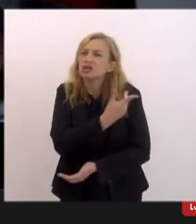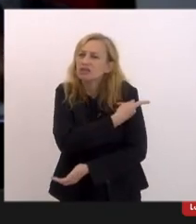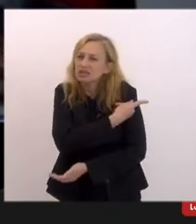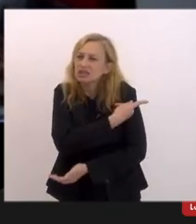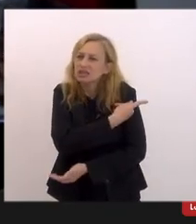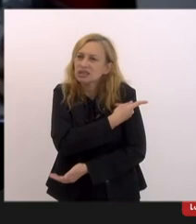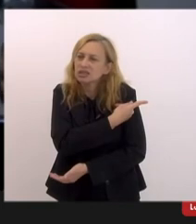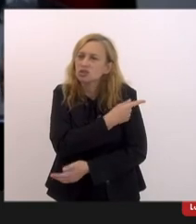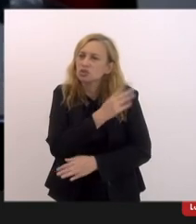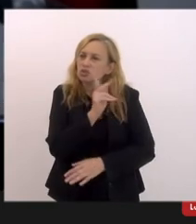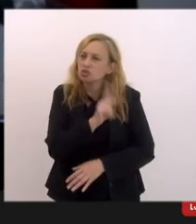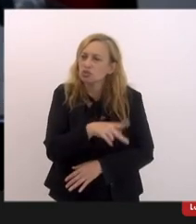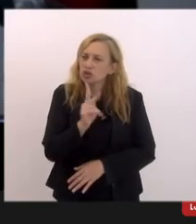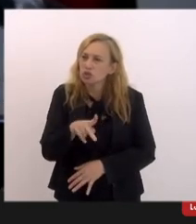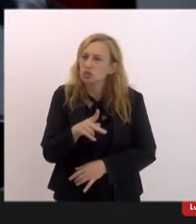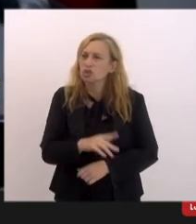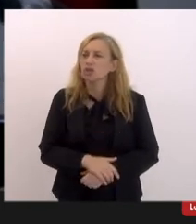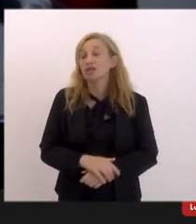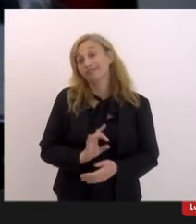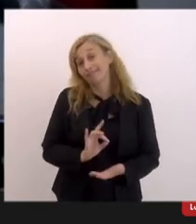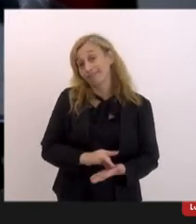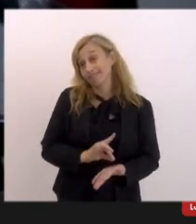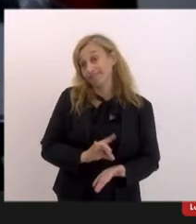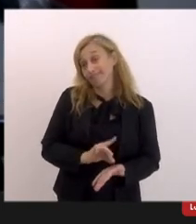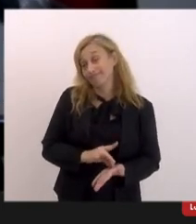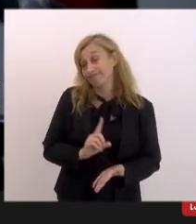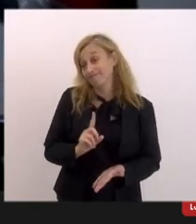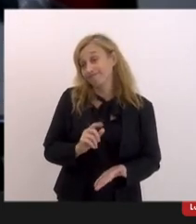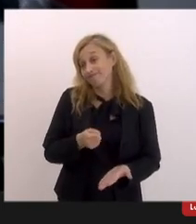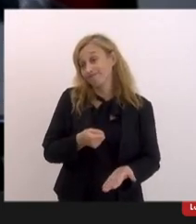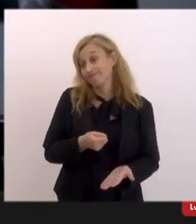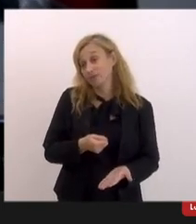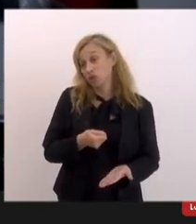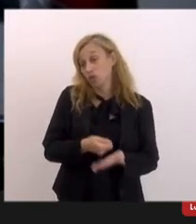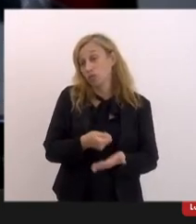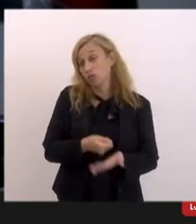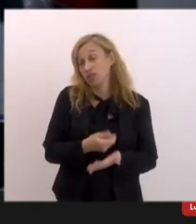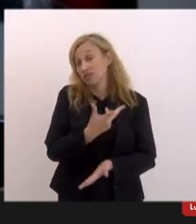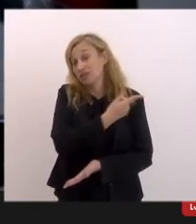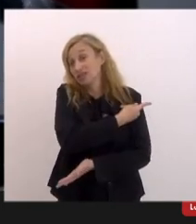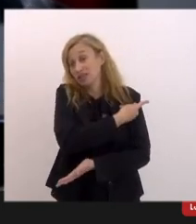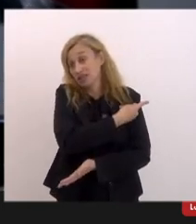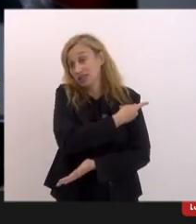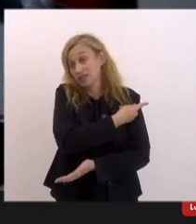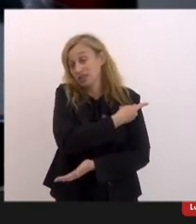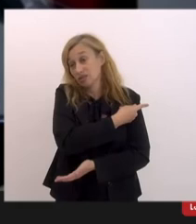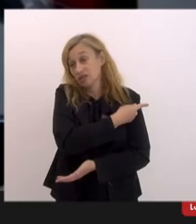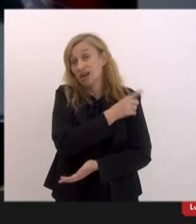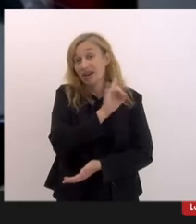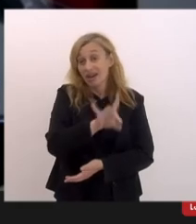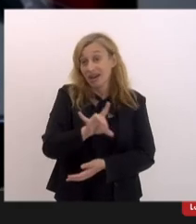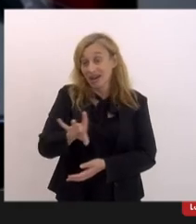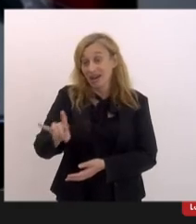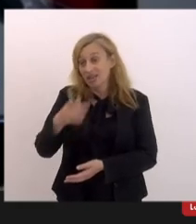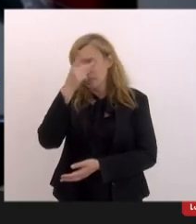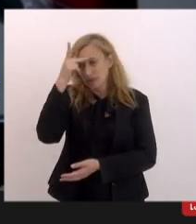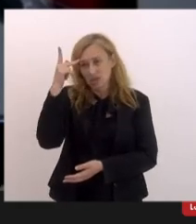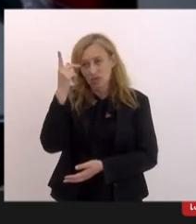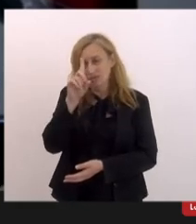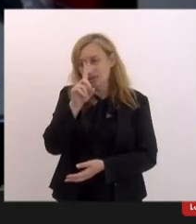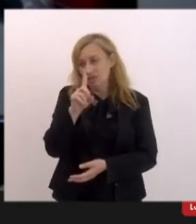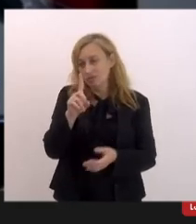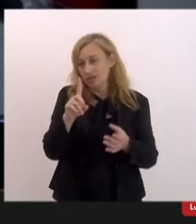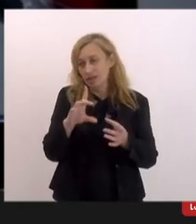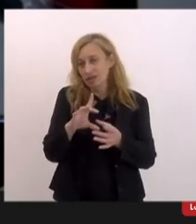vacinação dos professores, na verdade não há uma cobrança de vacinação, no caso da comorbidade, que é uma autodeclaração que